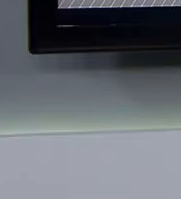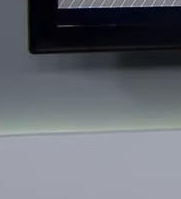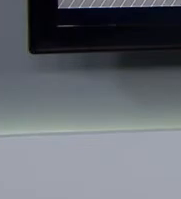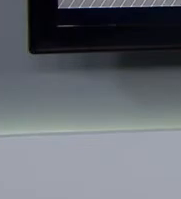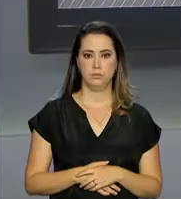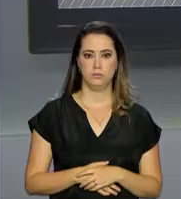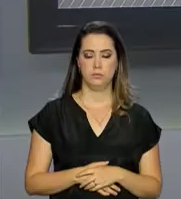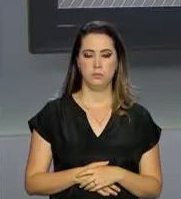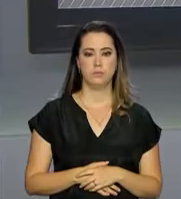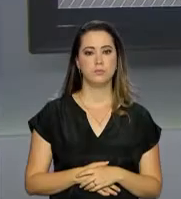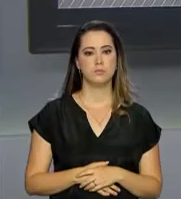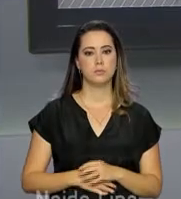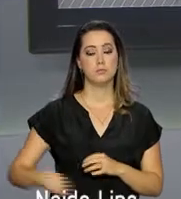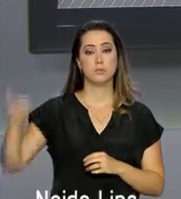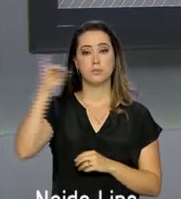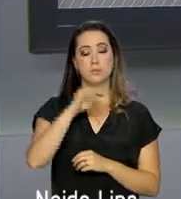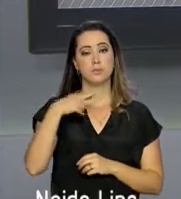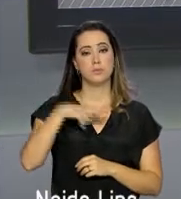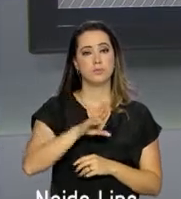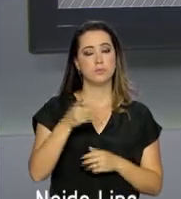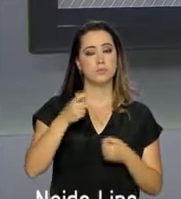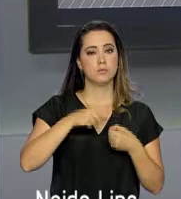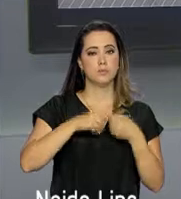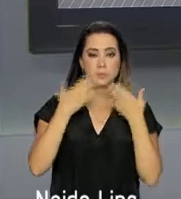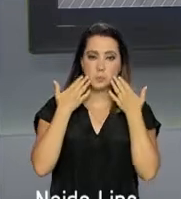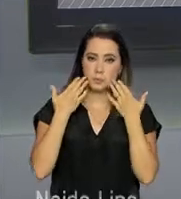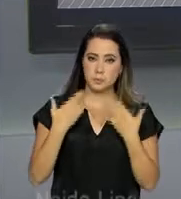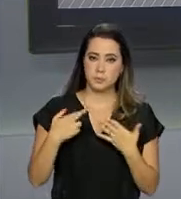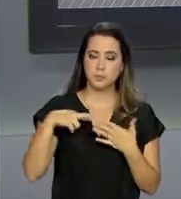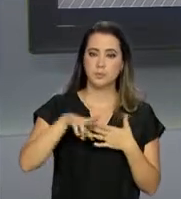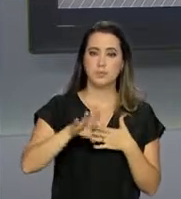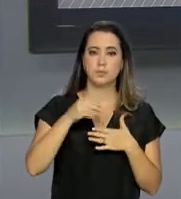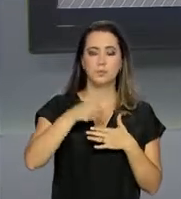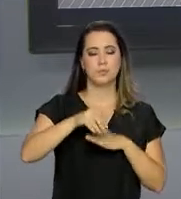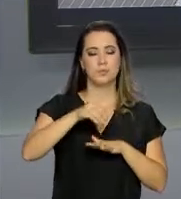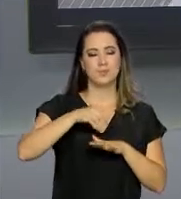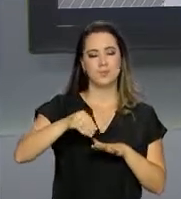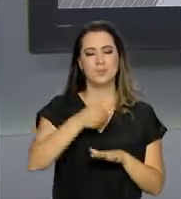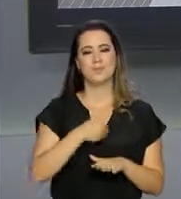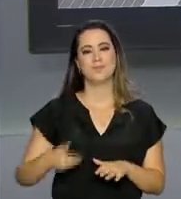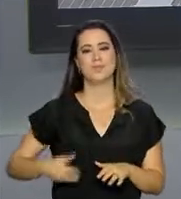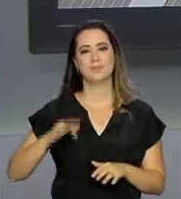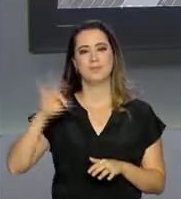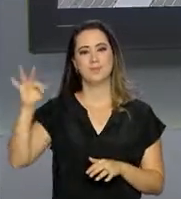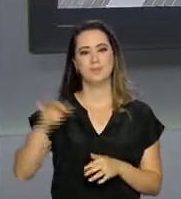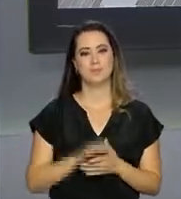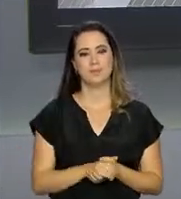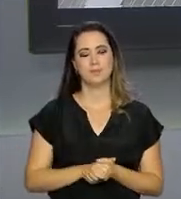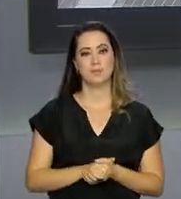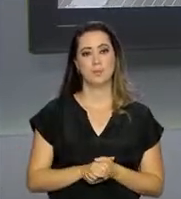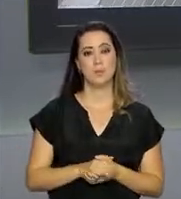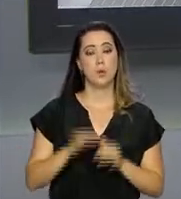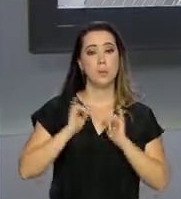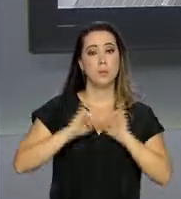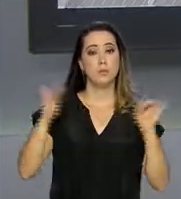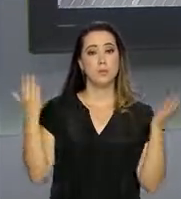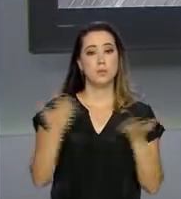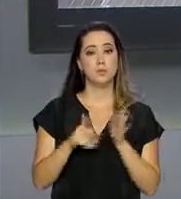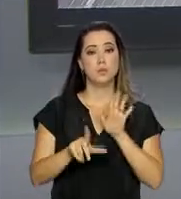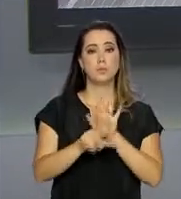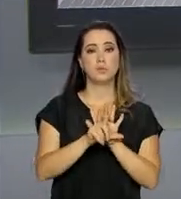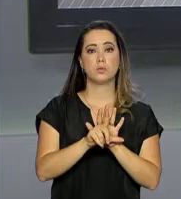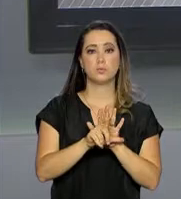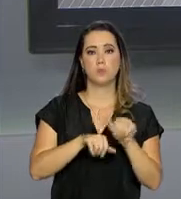olá o repórter nbr está de volta trazendo pra você as notícias do governo federal foi publicada hoje a lei que